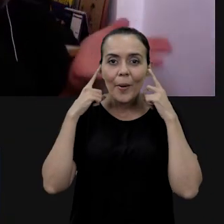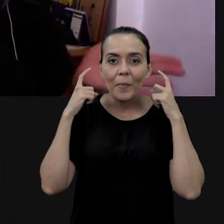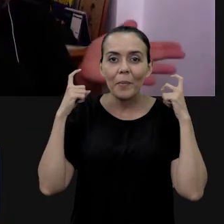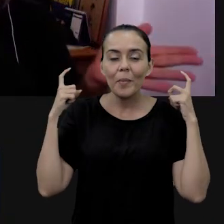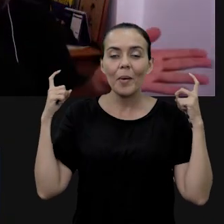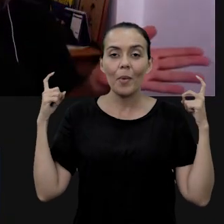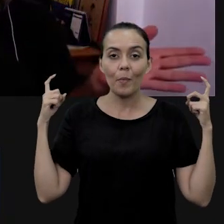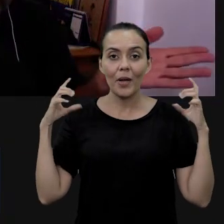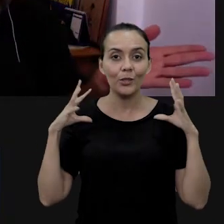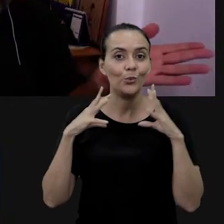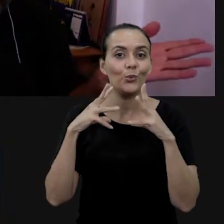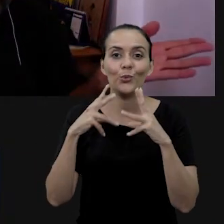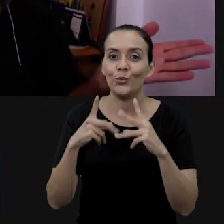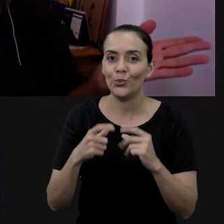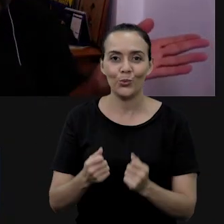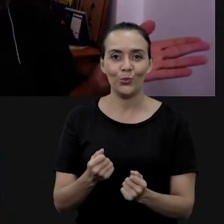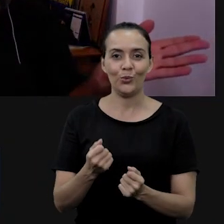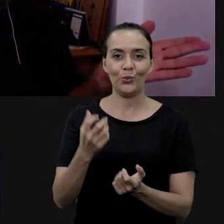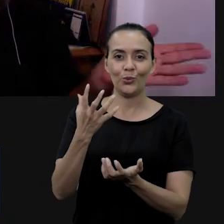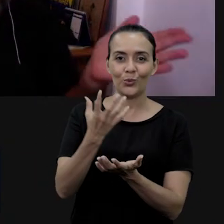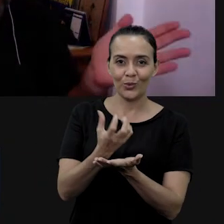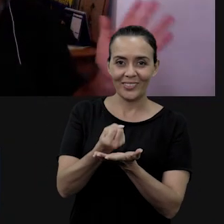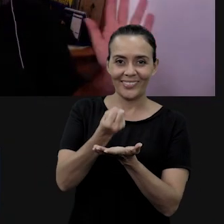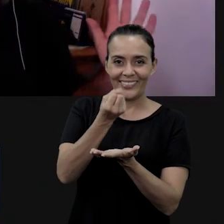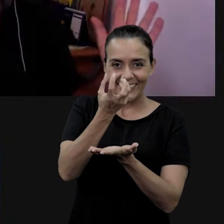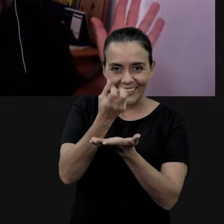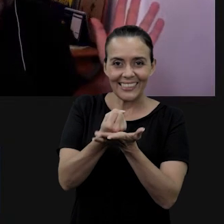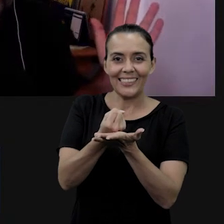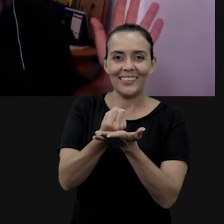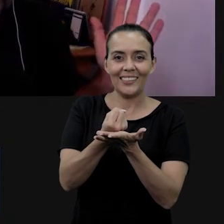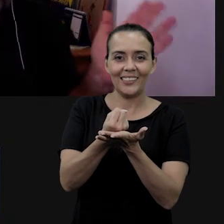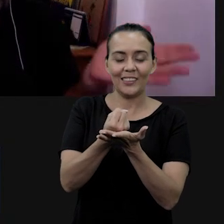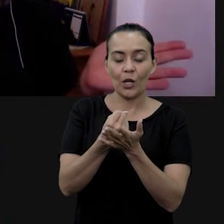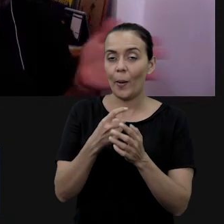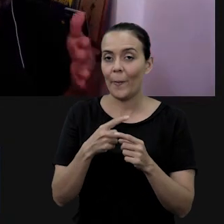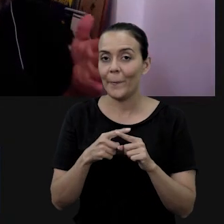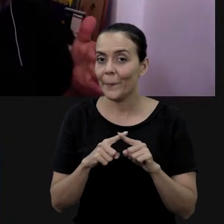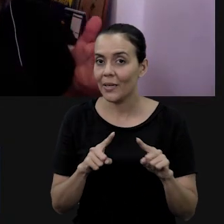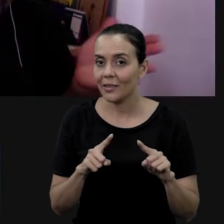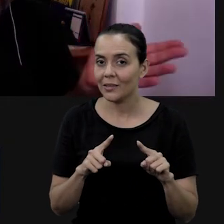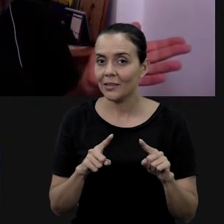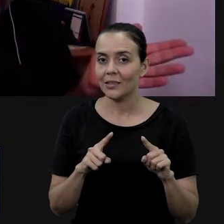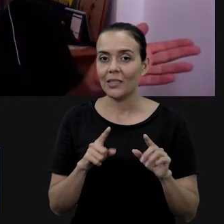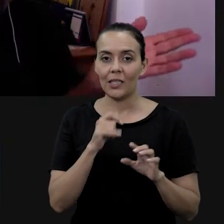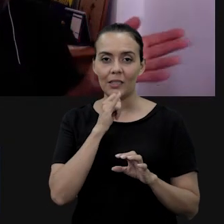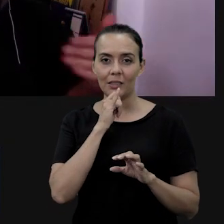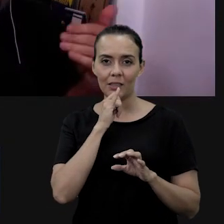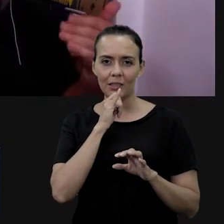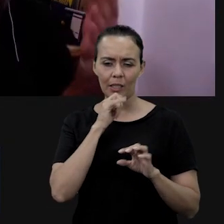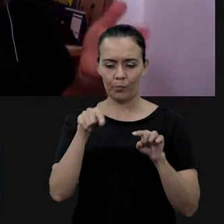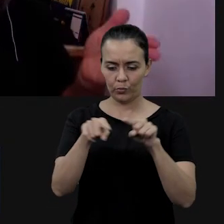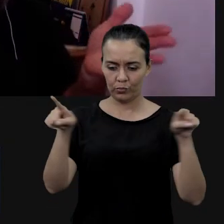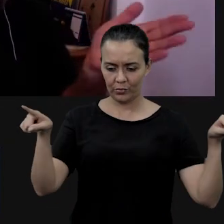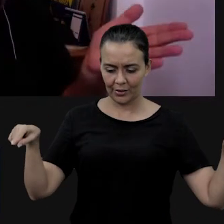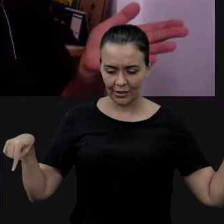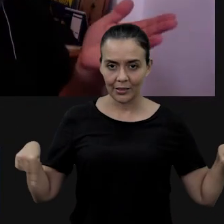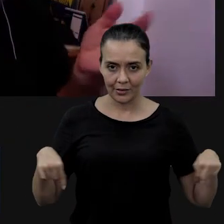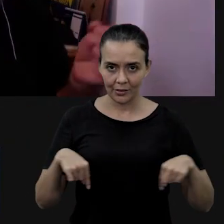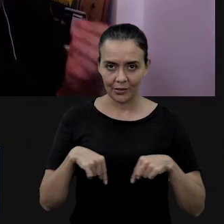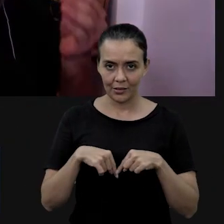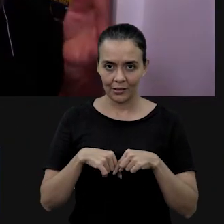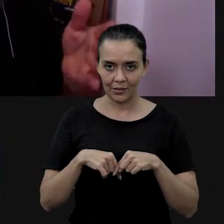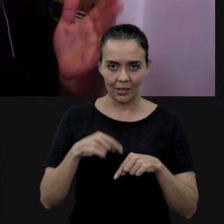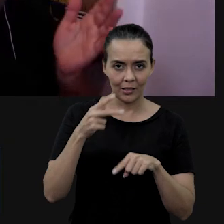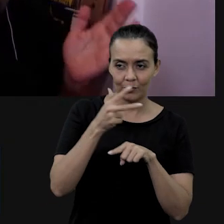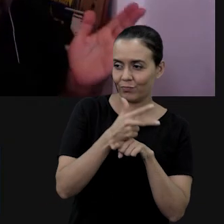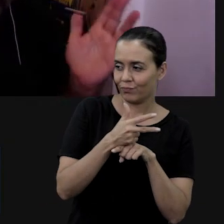essa informação, ela é ou não relevante, né? Na ficção, evidente que você está filmando uma cena